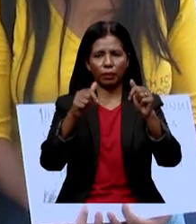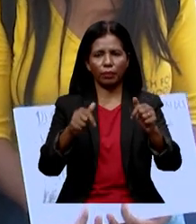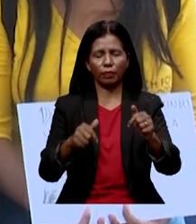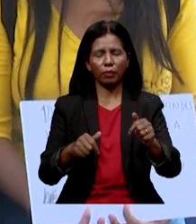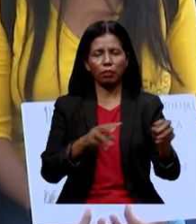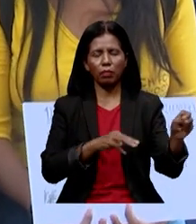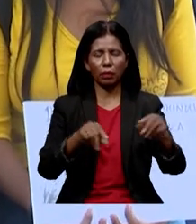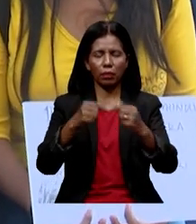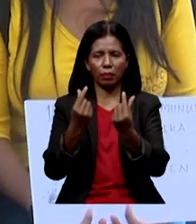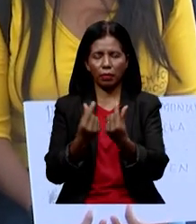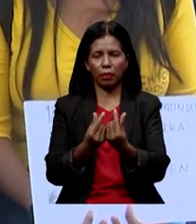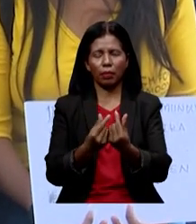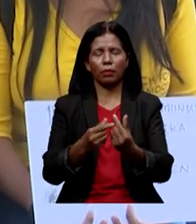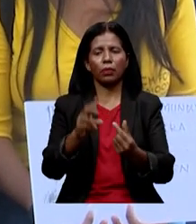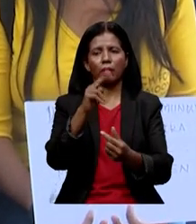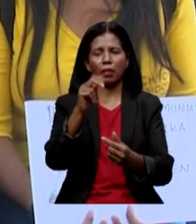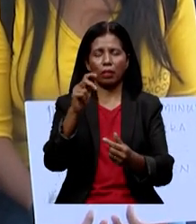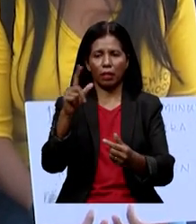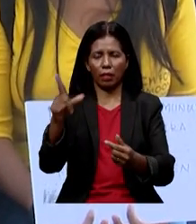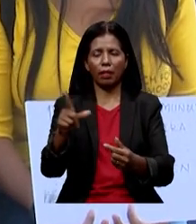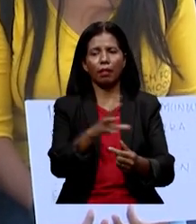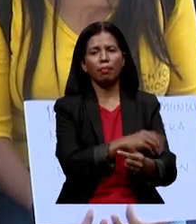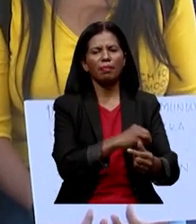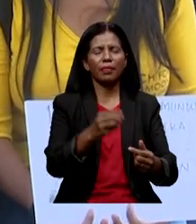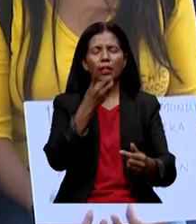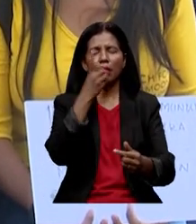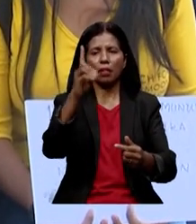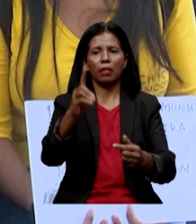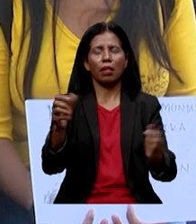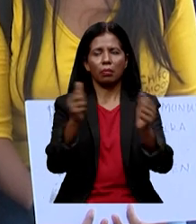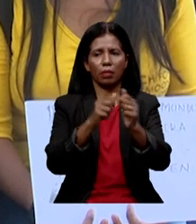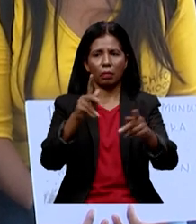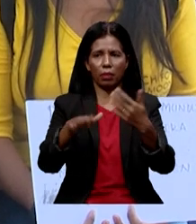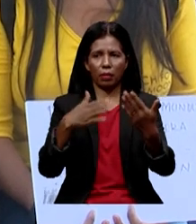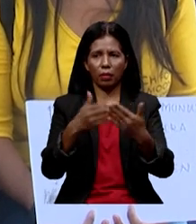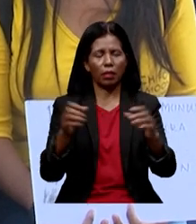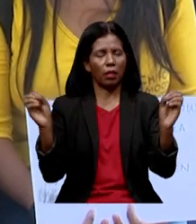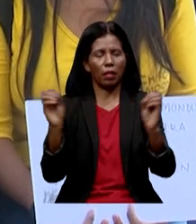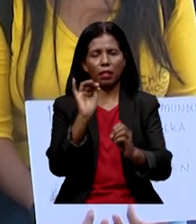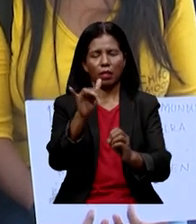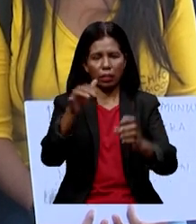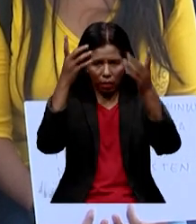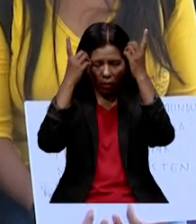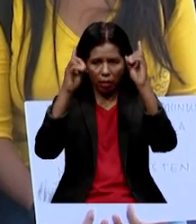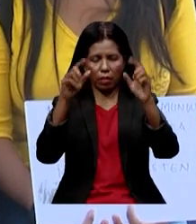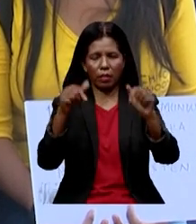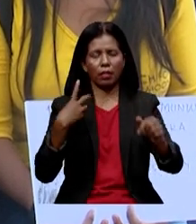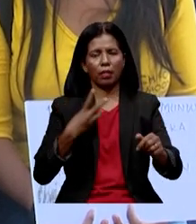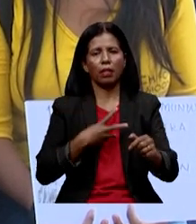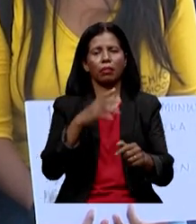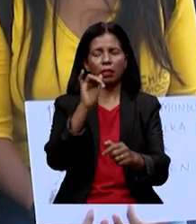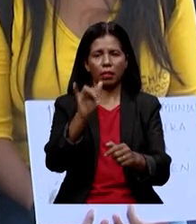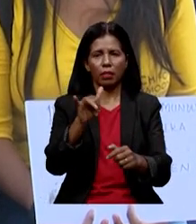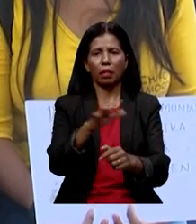Movimento Universitário Timor-Leste, MTL, declara nina posição, Hamutu ko povo tomak la concorda de zão idane. No ami considera